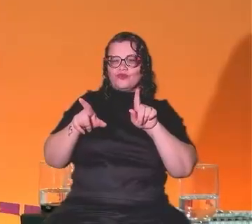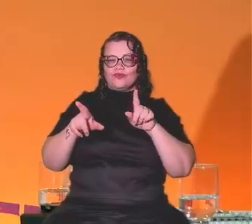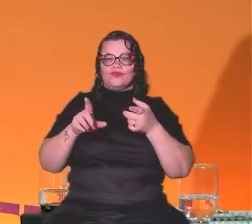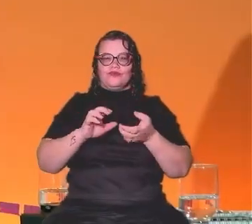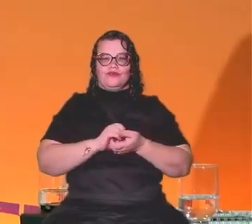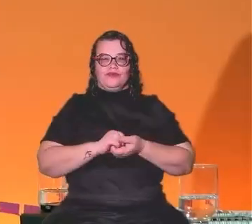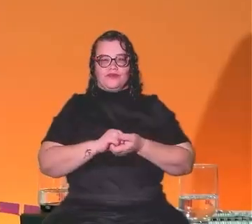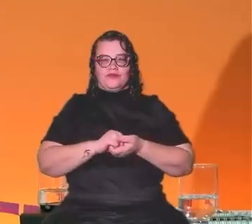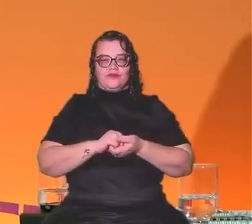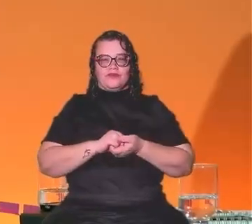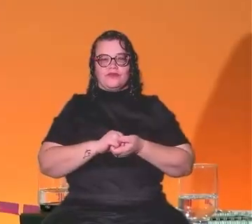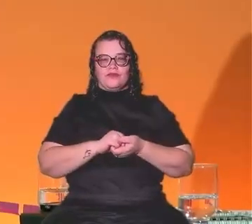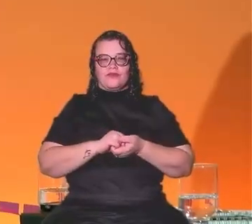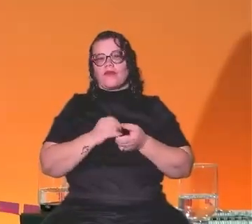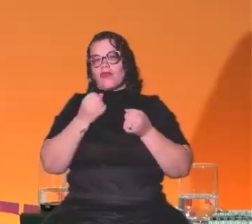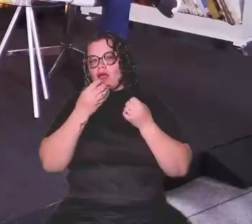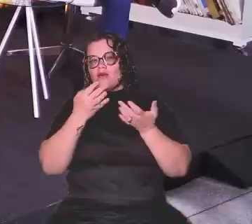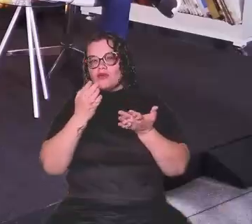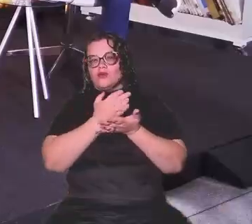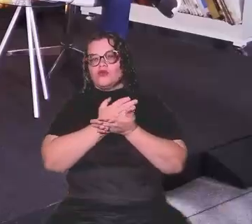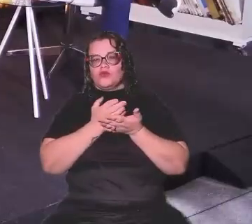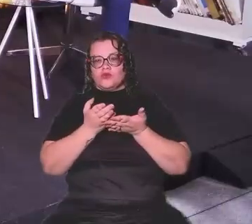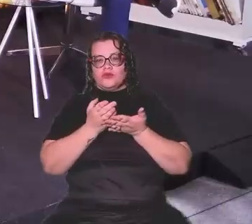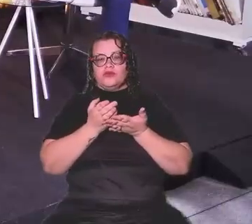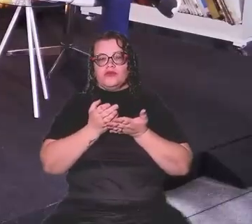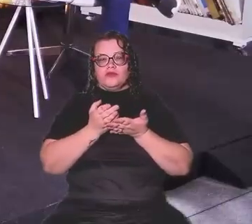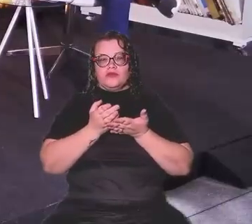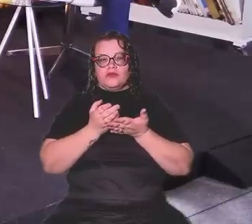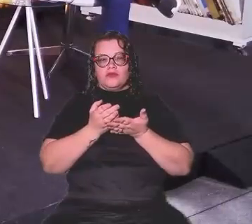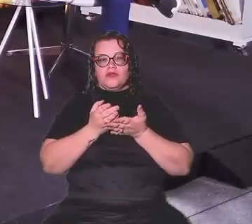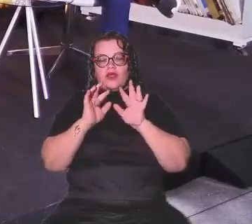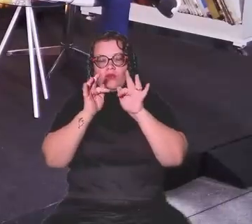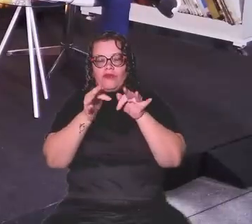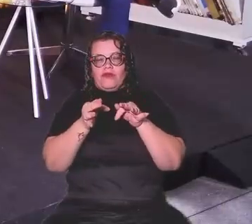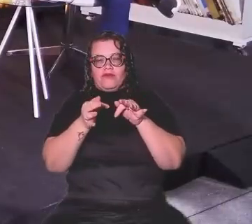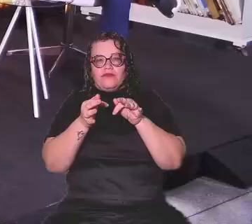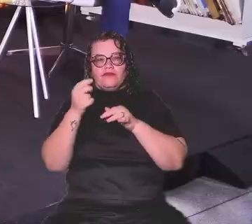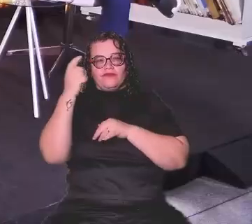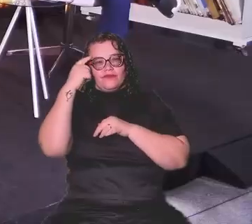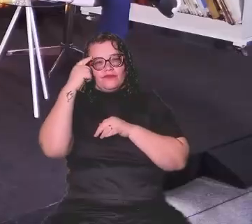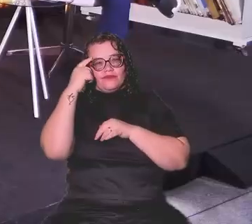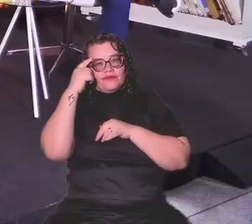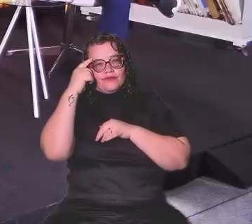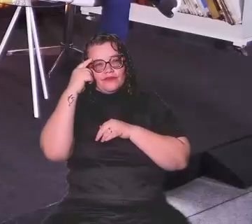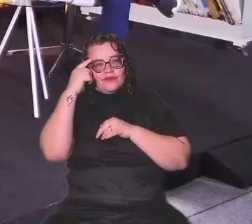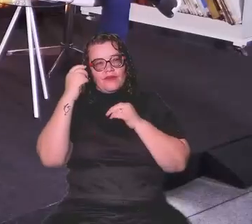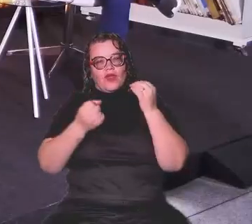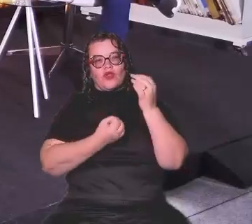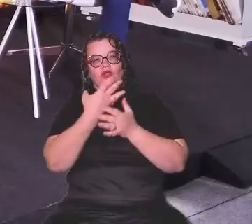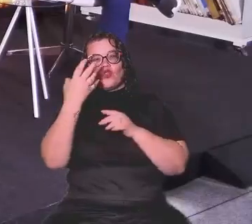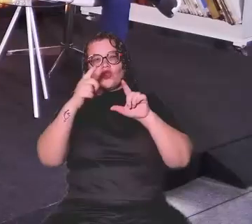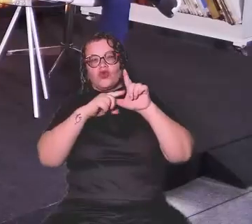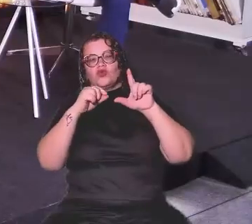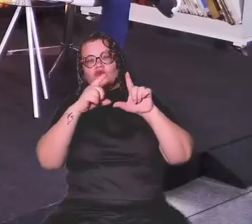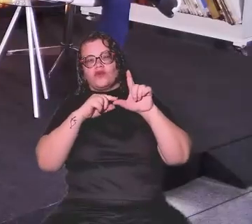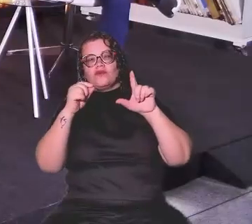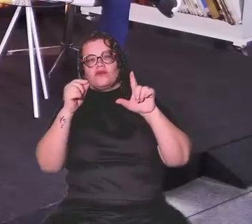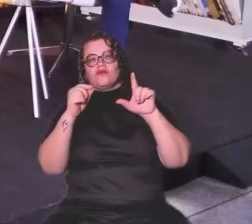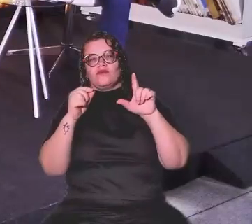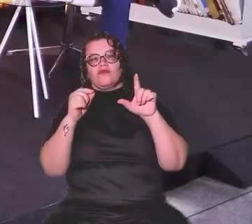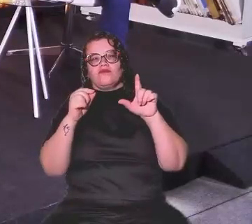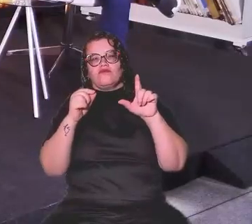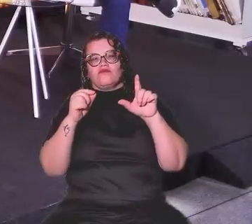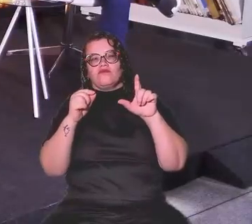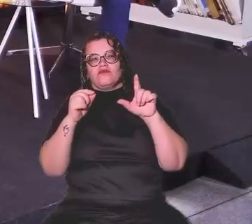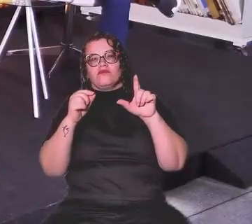mesmo. Bom, vamos começar a pensar já em encerrar aqui. Esses trechos do poema que eu estou lendo aqui, eles não